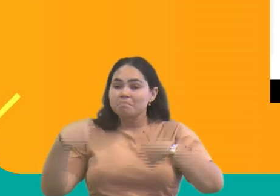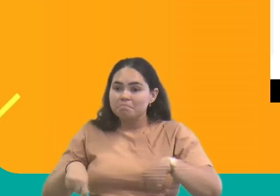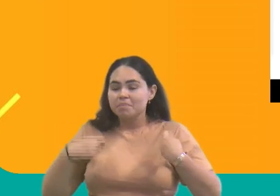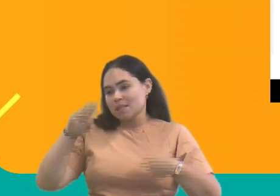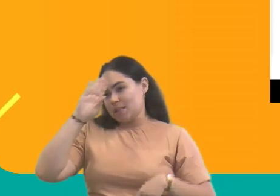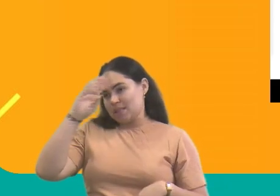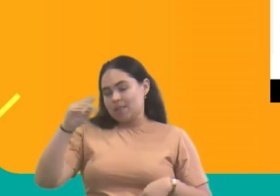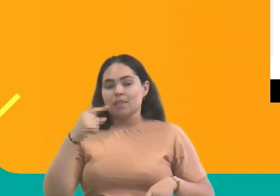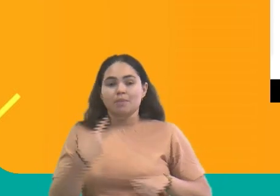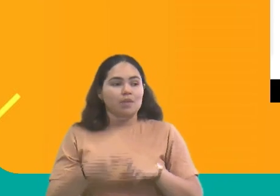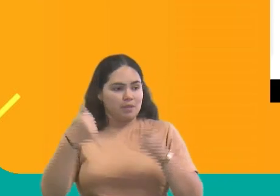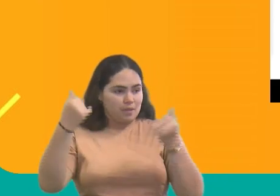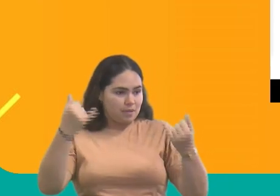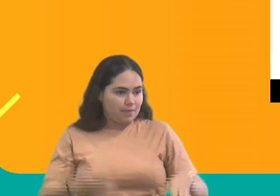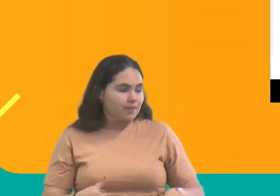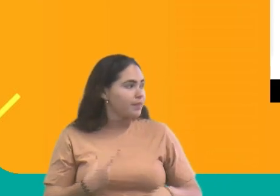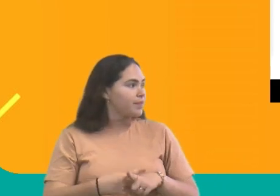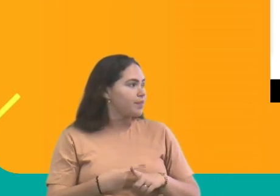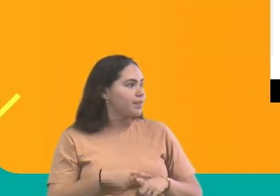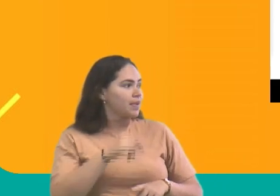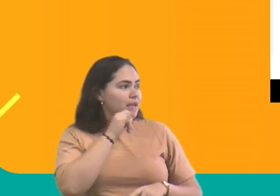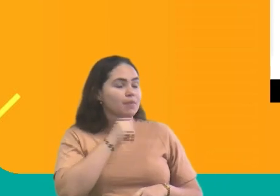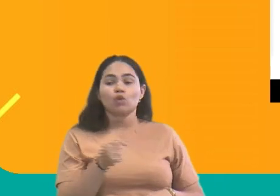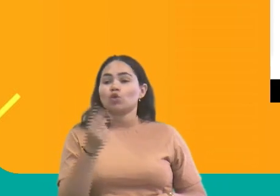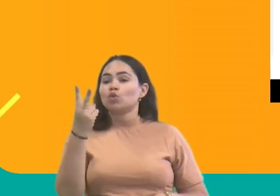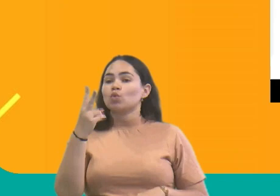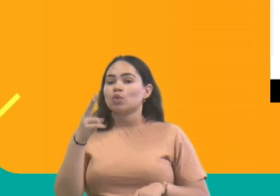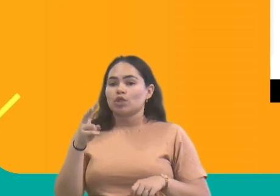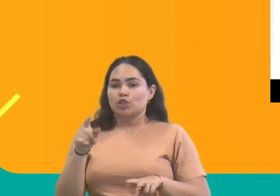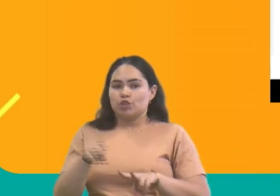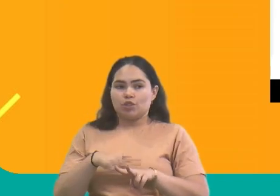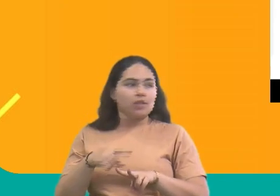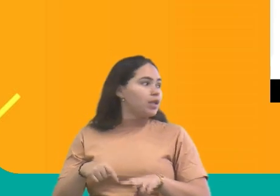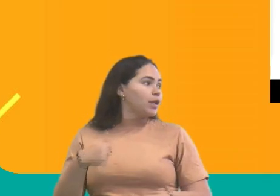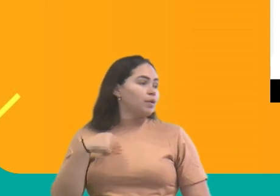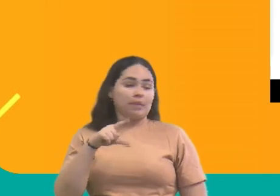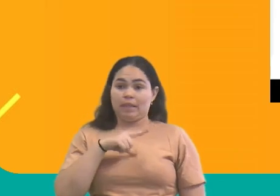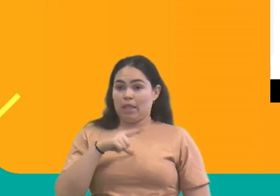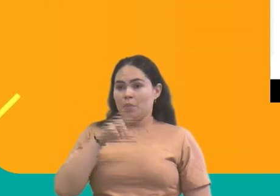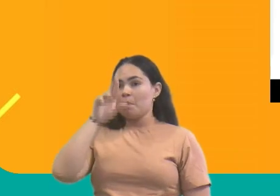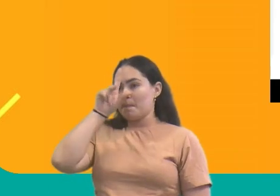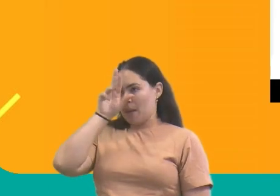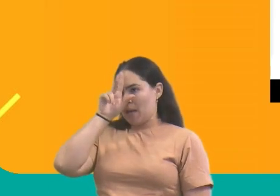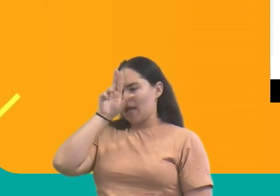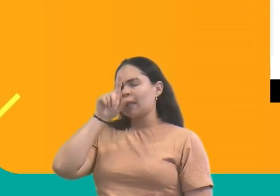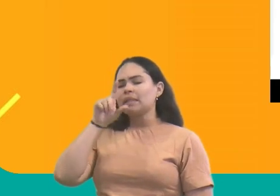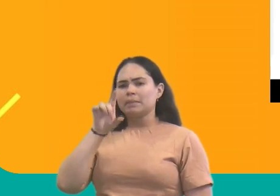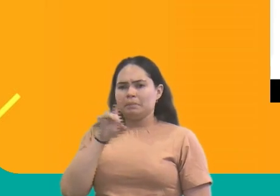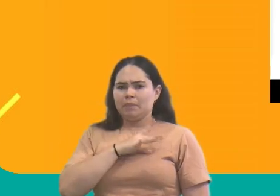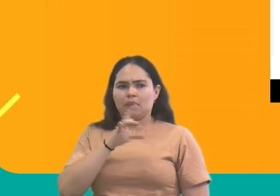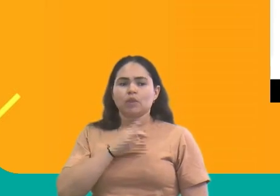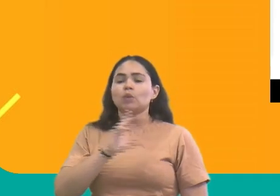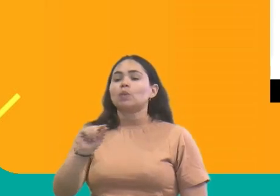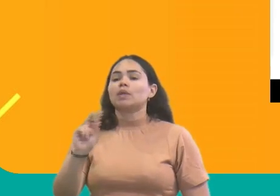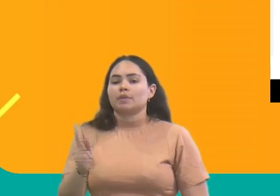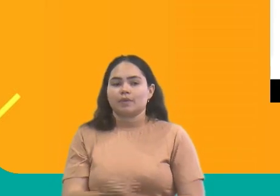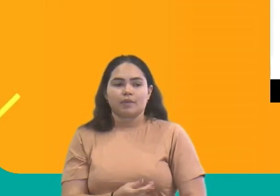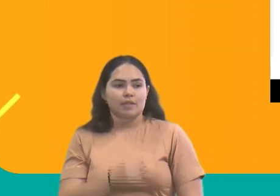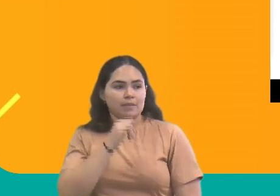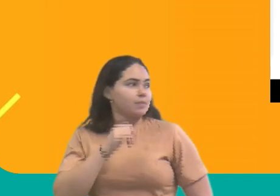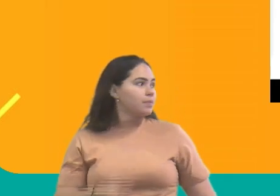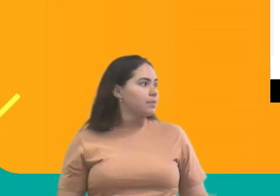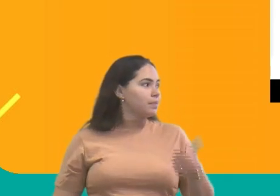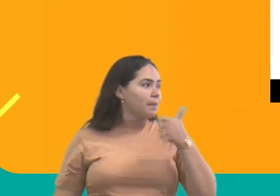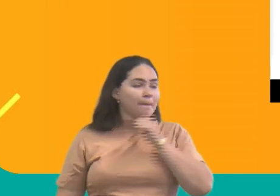E só explicando, meu amor, por que das duas chinelas. Eu sou uma pessoa que eu tenho medo de barata, eu assumo. Aí o que acontece? Quando você é mãe, você